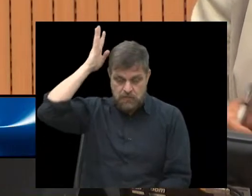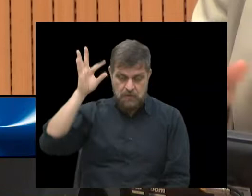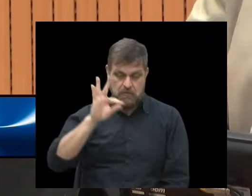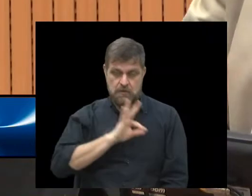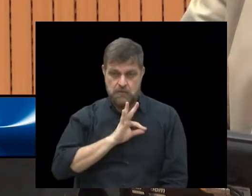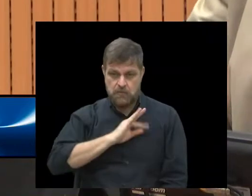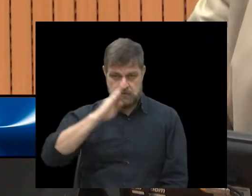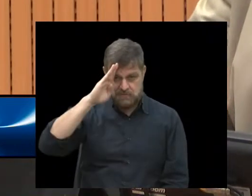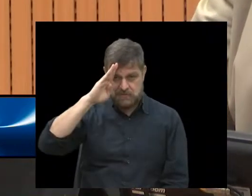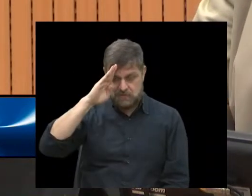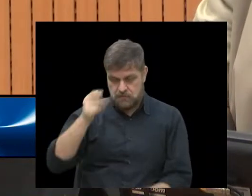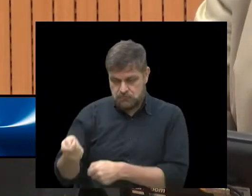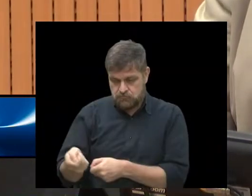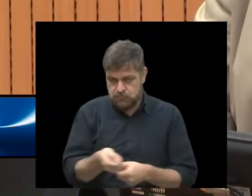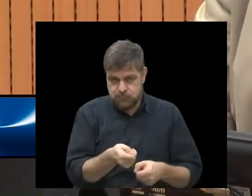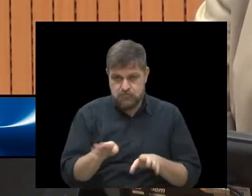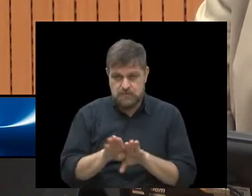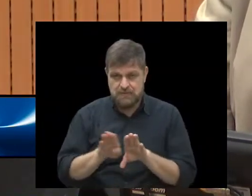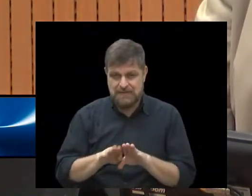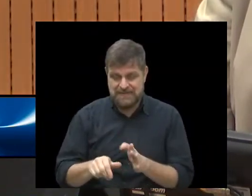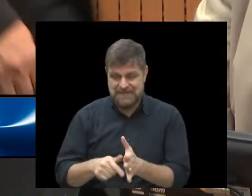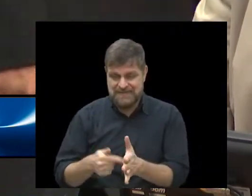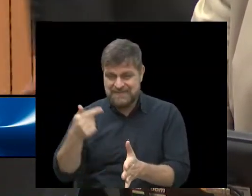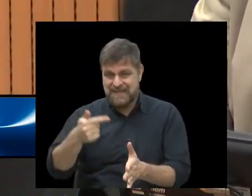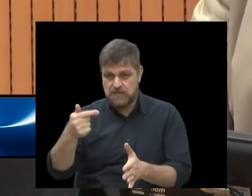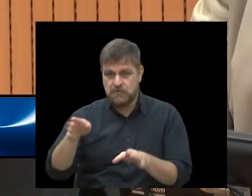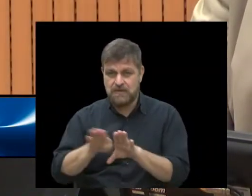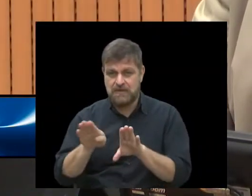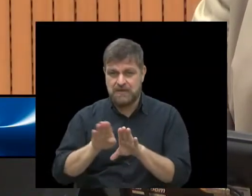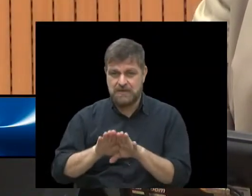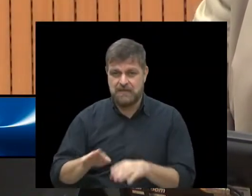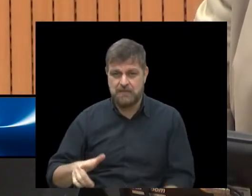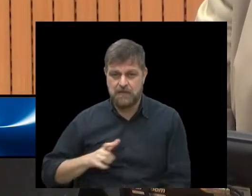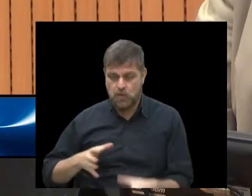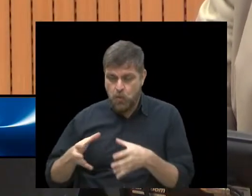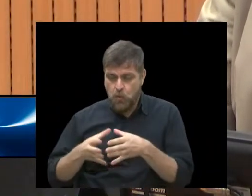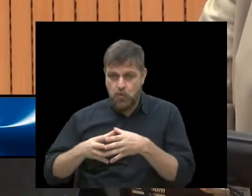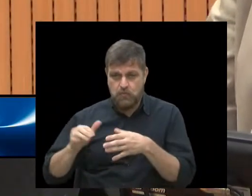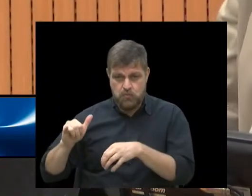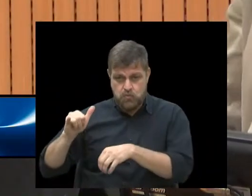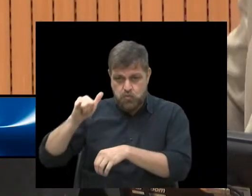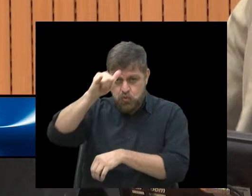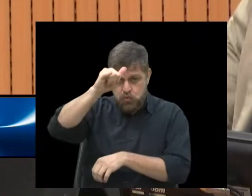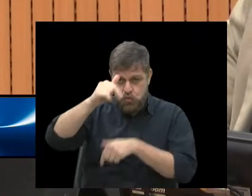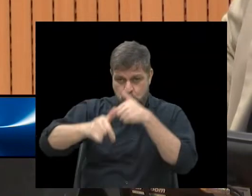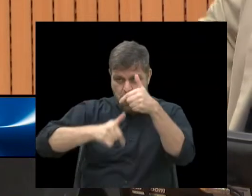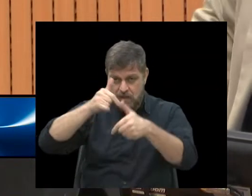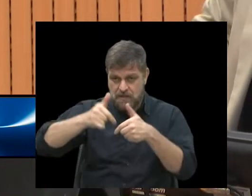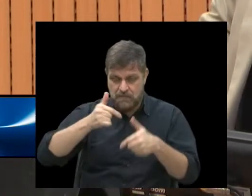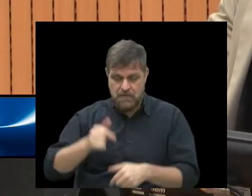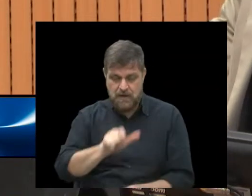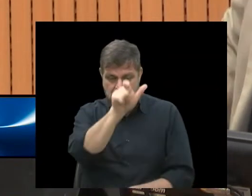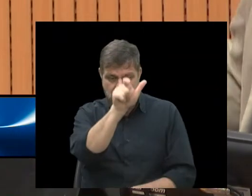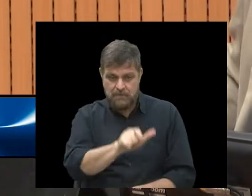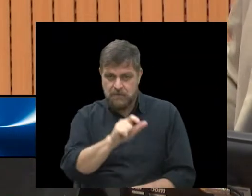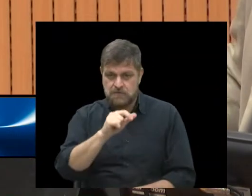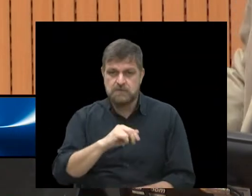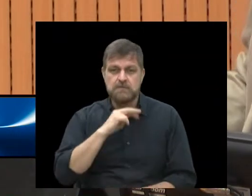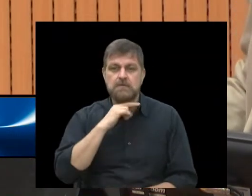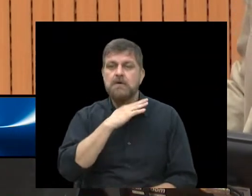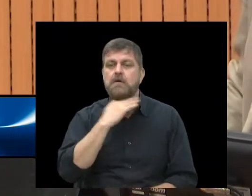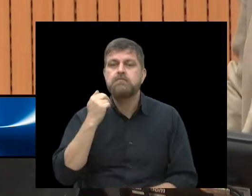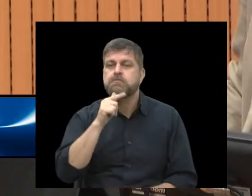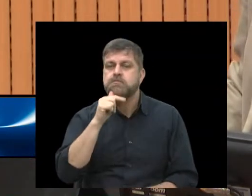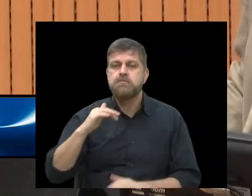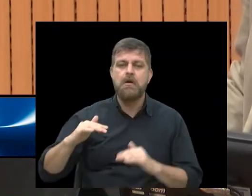Campinas, 7º GP, e ao Grupamento Aéreo Águia pelo excelente trabalho realizado no salvamento de um garoto que se afogou em